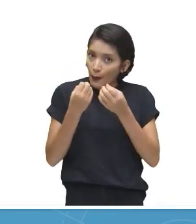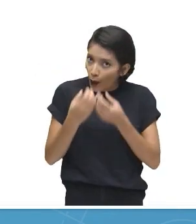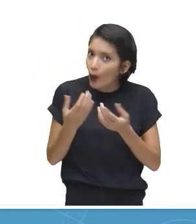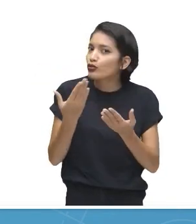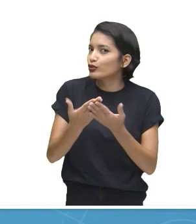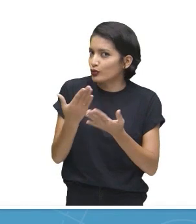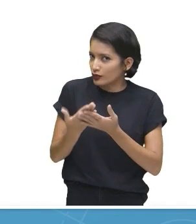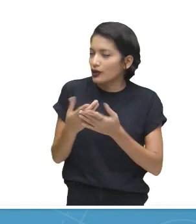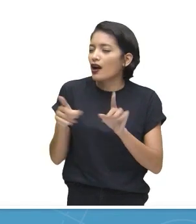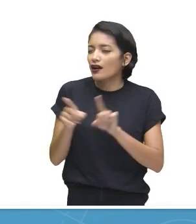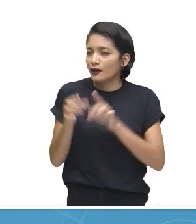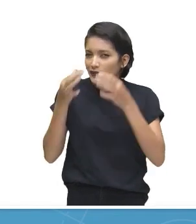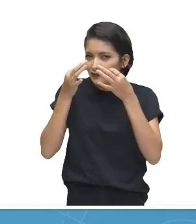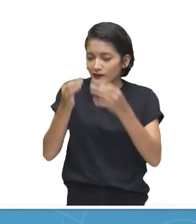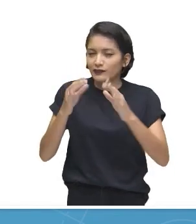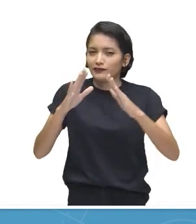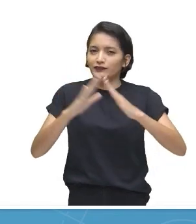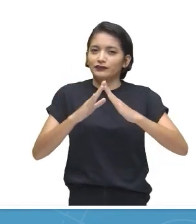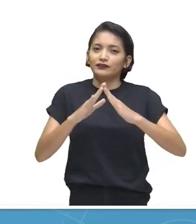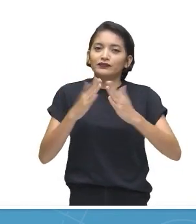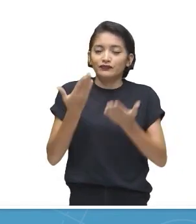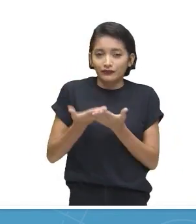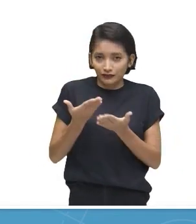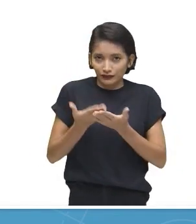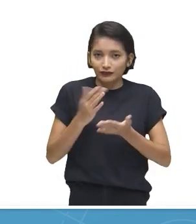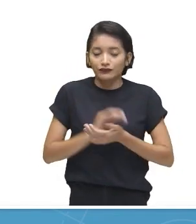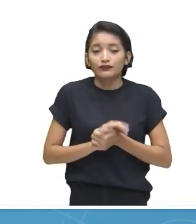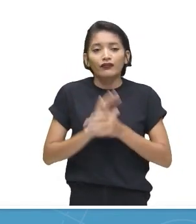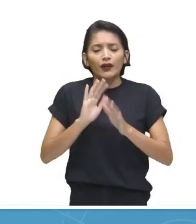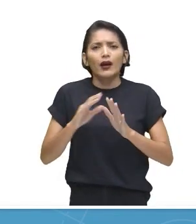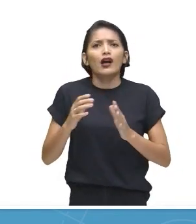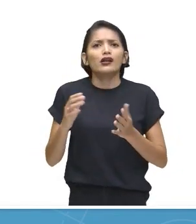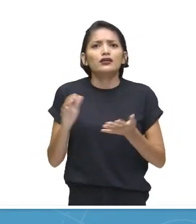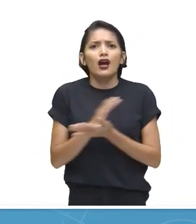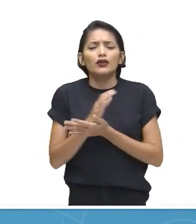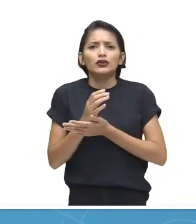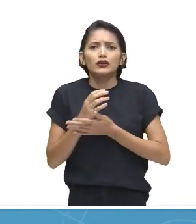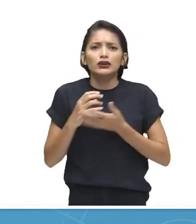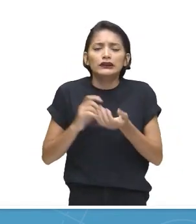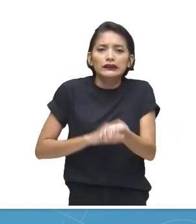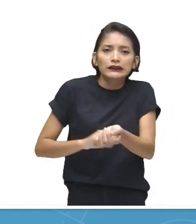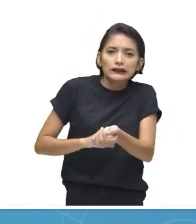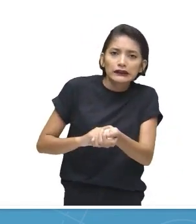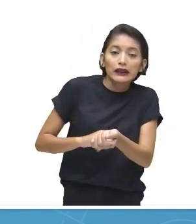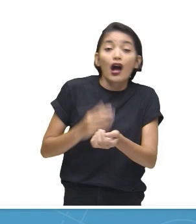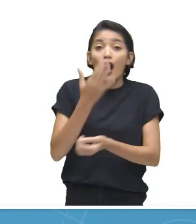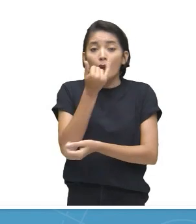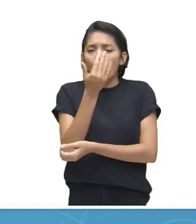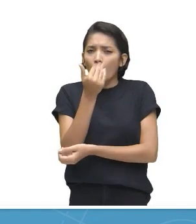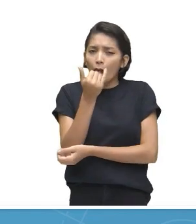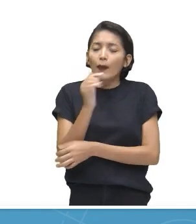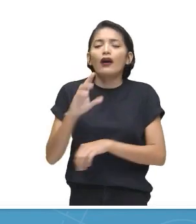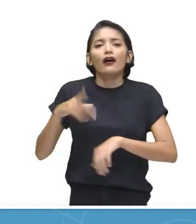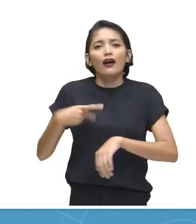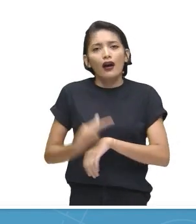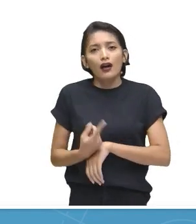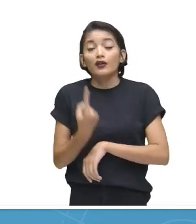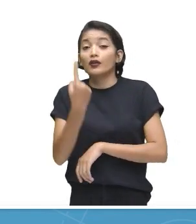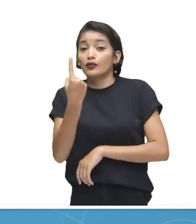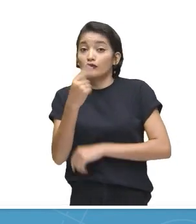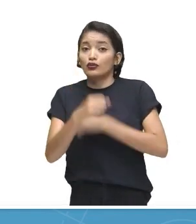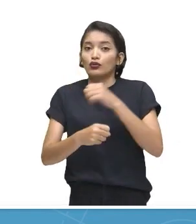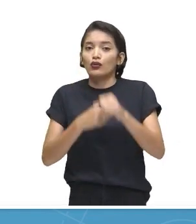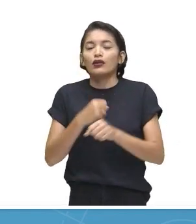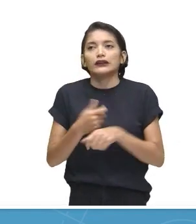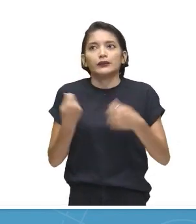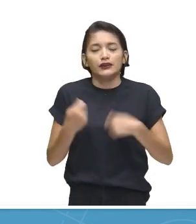né, acompanhando ali o aula em casa, mas teve muita gente que ficou ansioso em casa e comeu demais. E aí, depois de 1 ano de pandemia, a pessoa